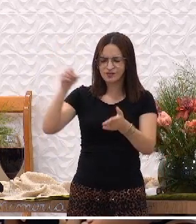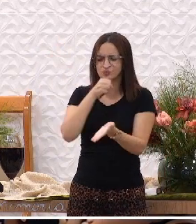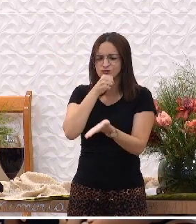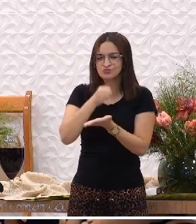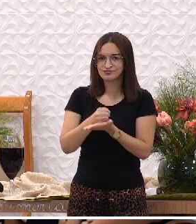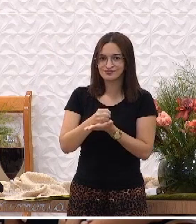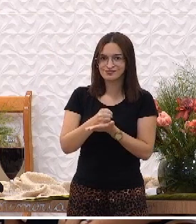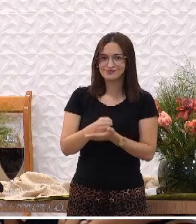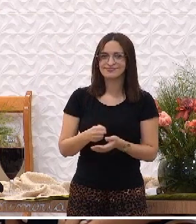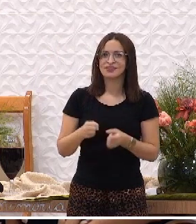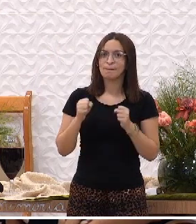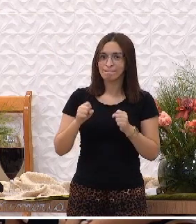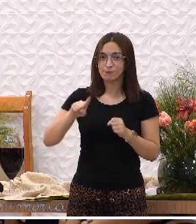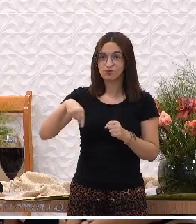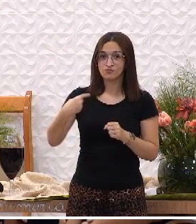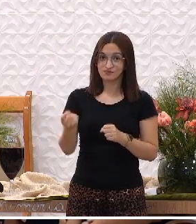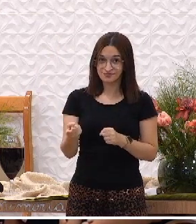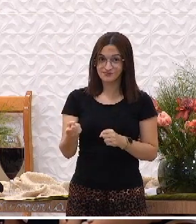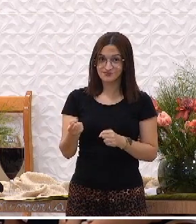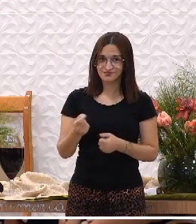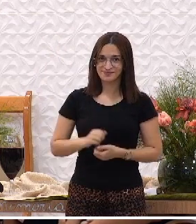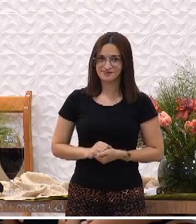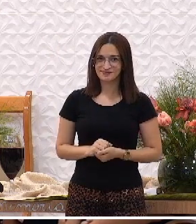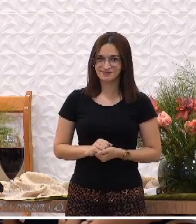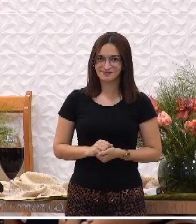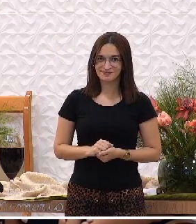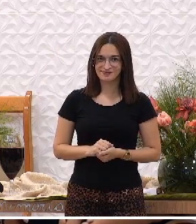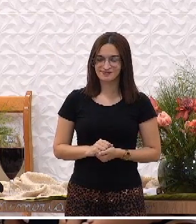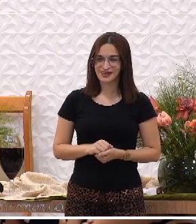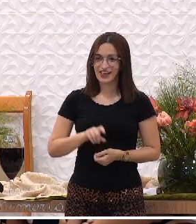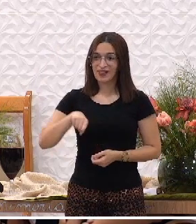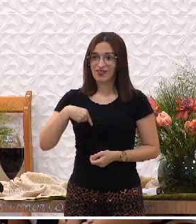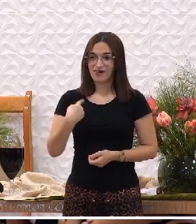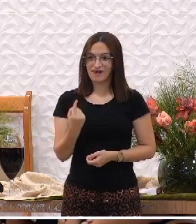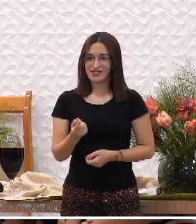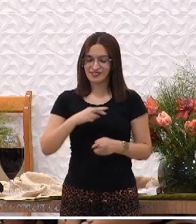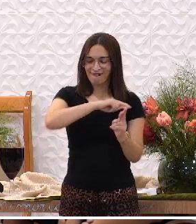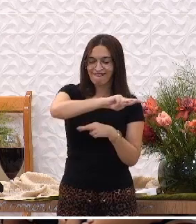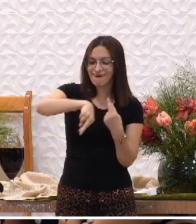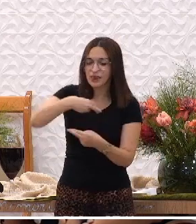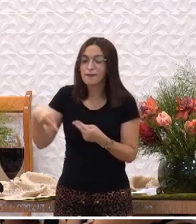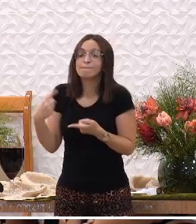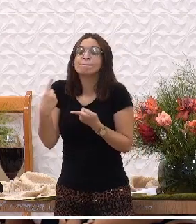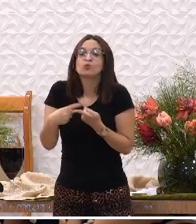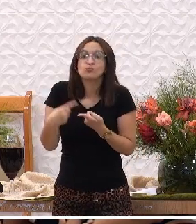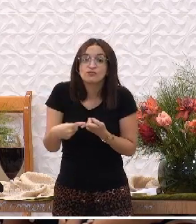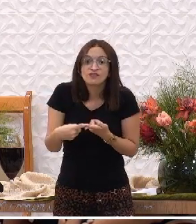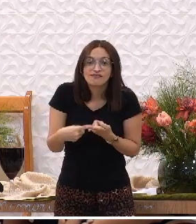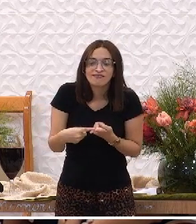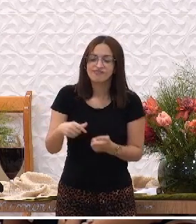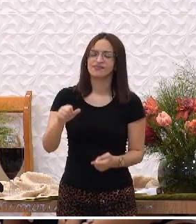Pode passar. Outro motivo pelo qual somos reformados, né, é porque nós somos sacramentais.